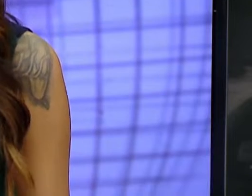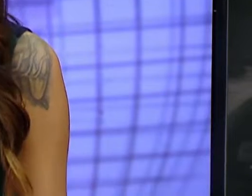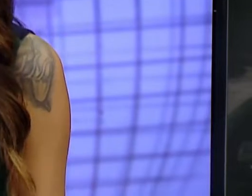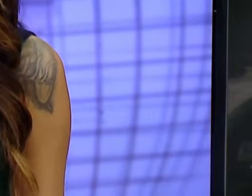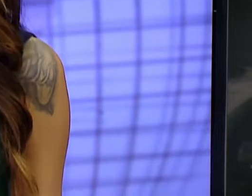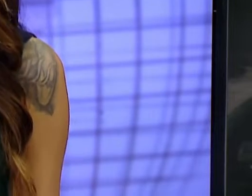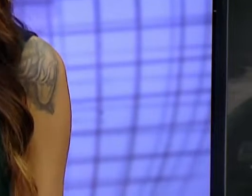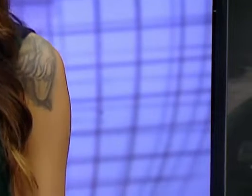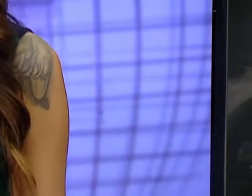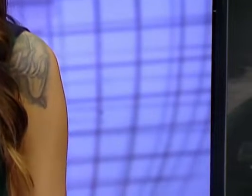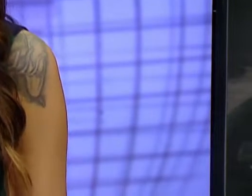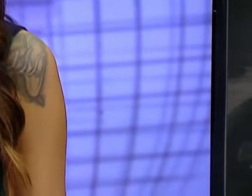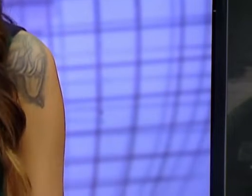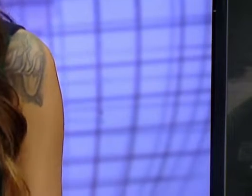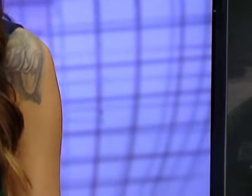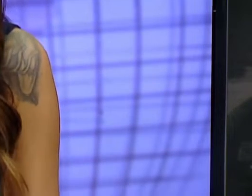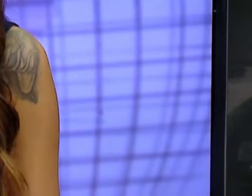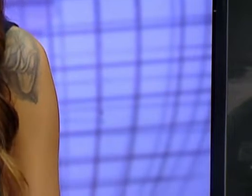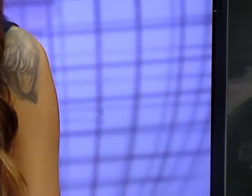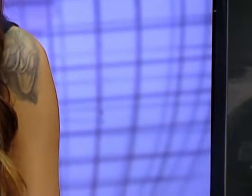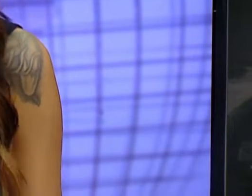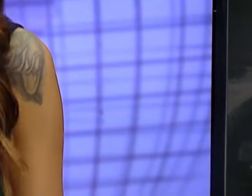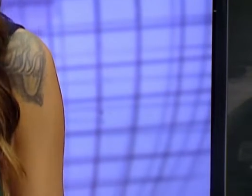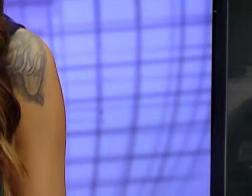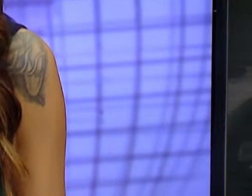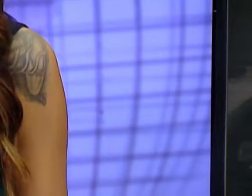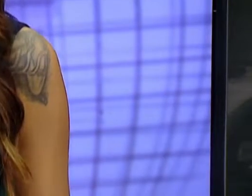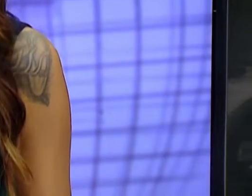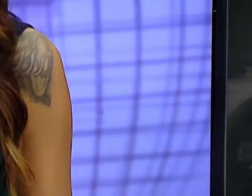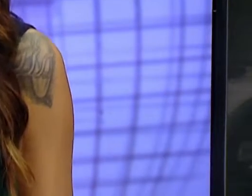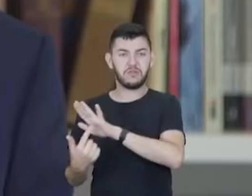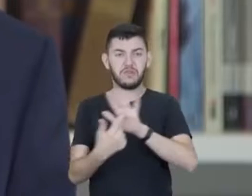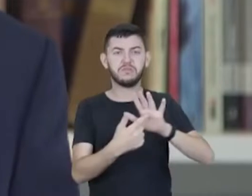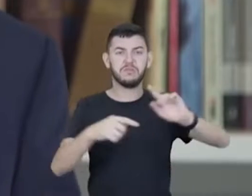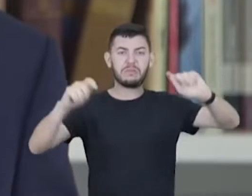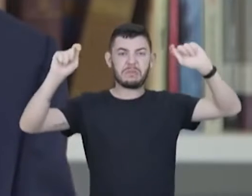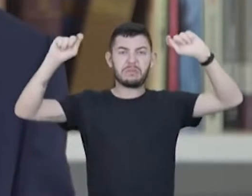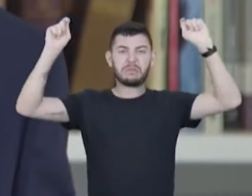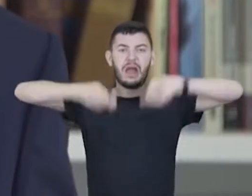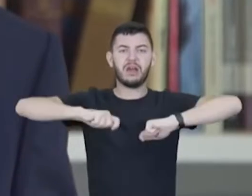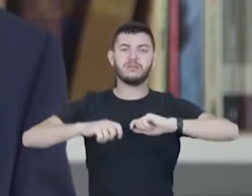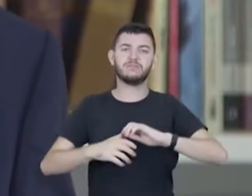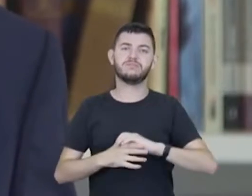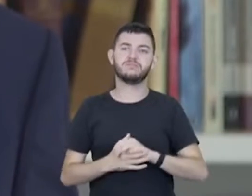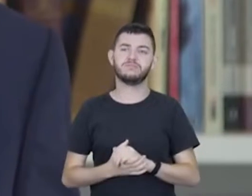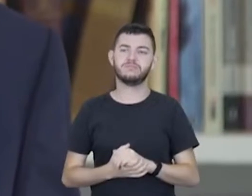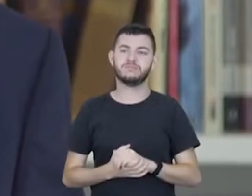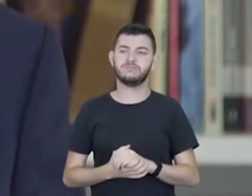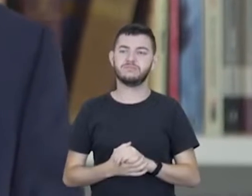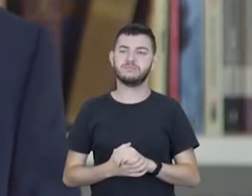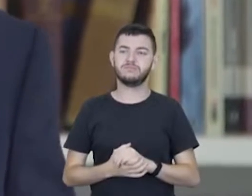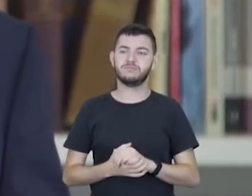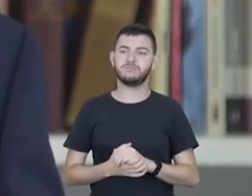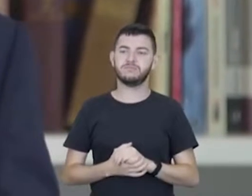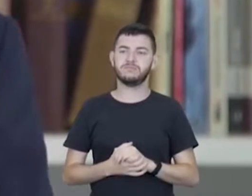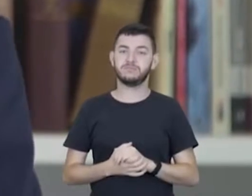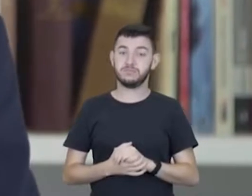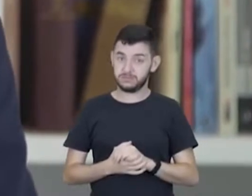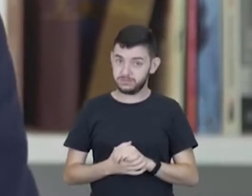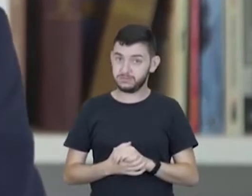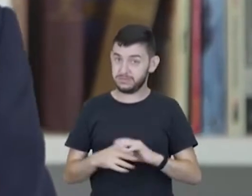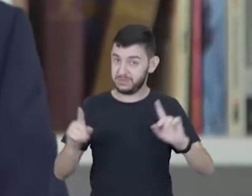um dos cursos sobre lealdade gratidão e 1 milhão em defesa da Democracia o desafio é grande mas